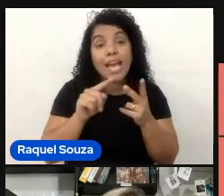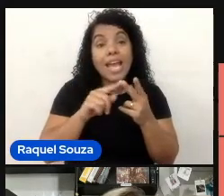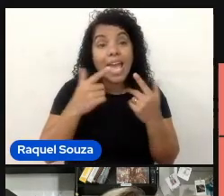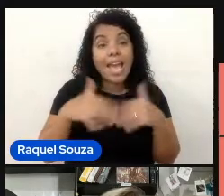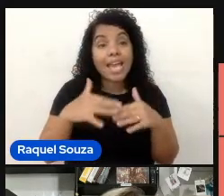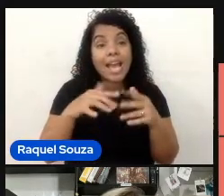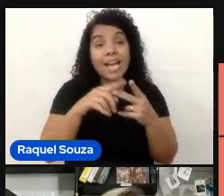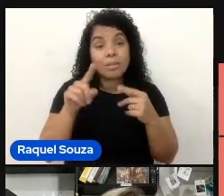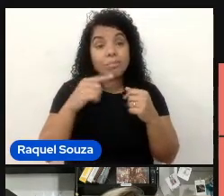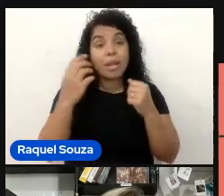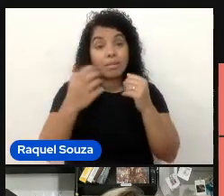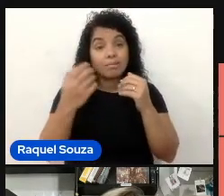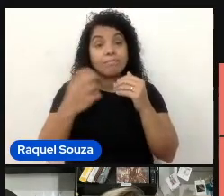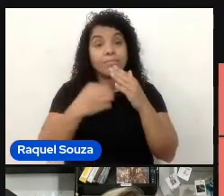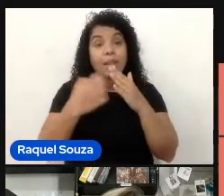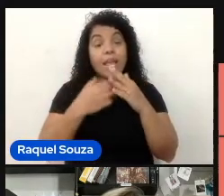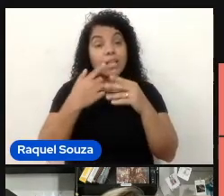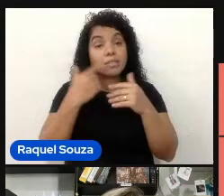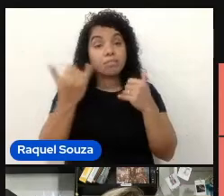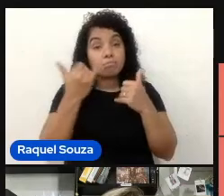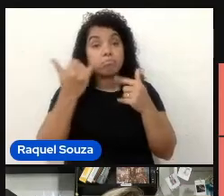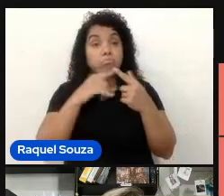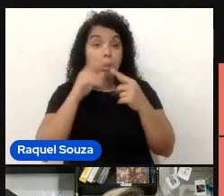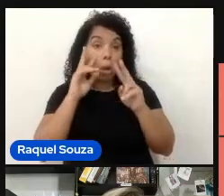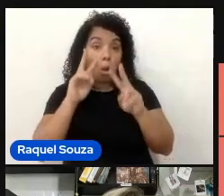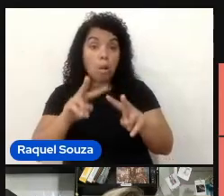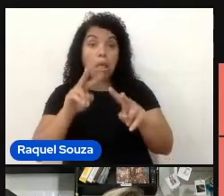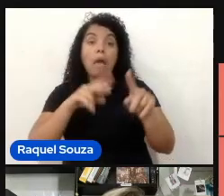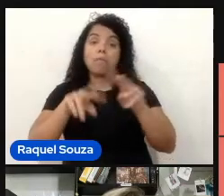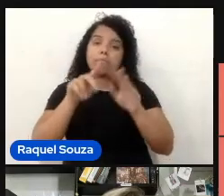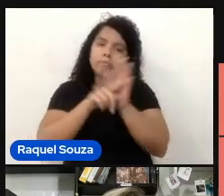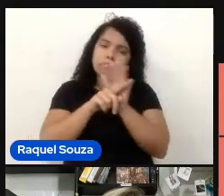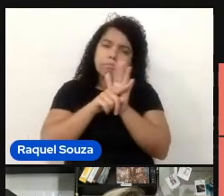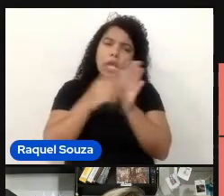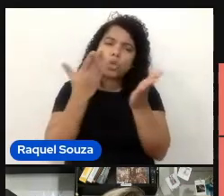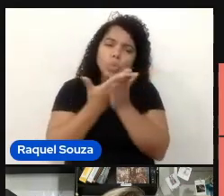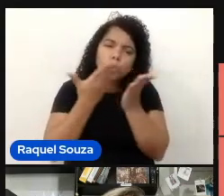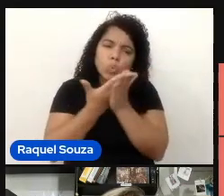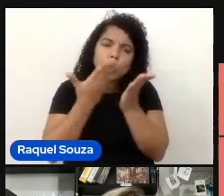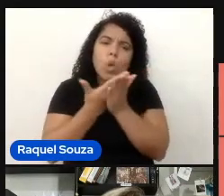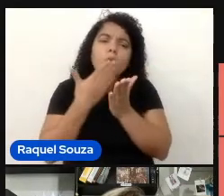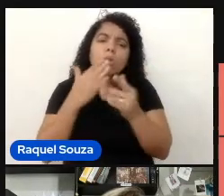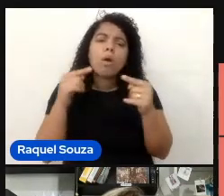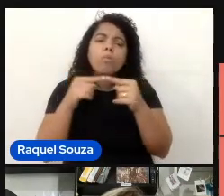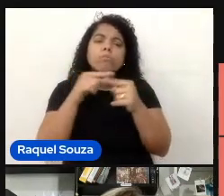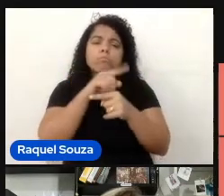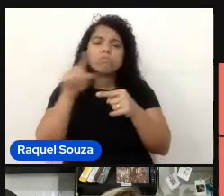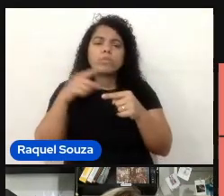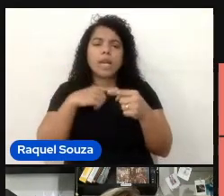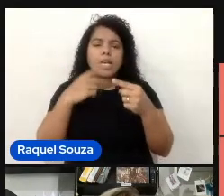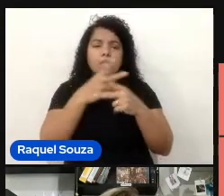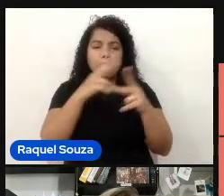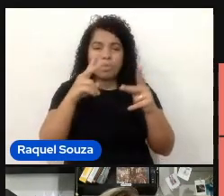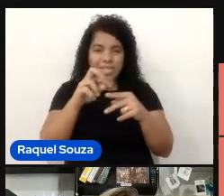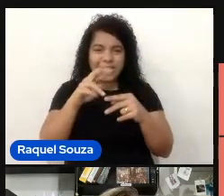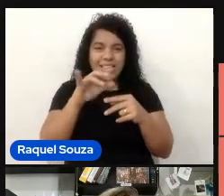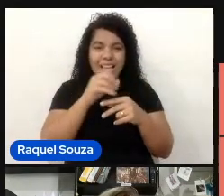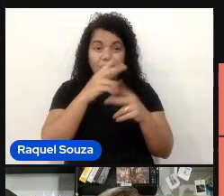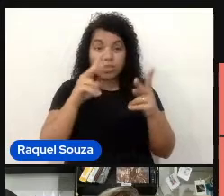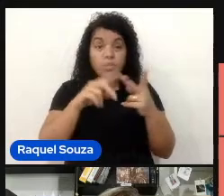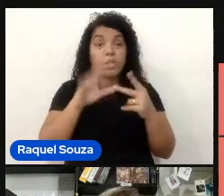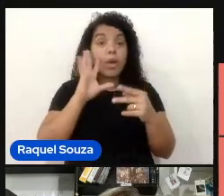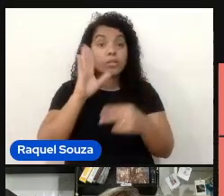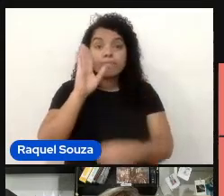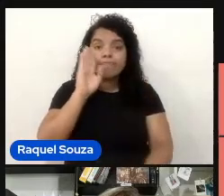vale a pena realmente parar e fazer um levantamento, fazer um estudo e entender de fato em que momento que faz sentido para o cenário de vocês. Acho que isso é um trabalho